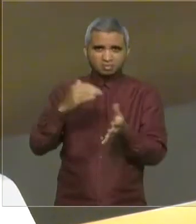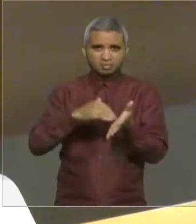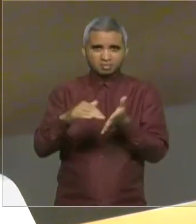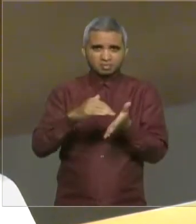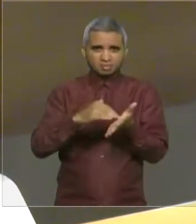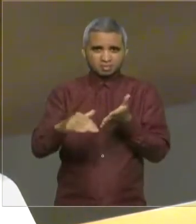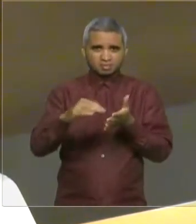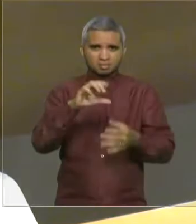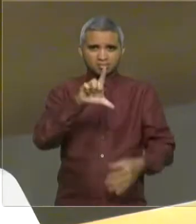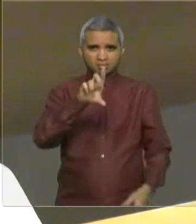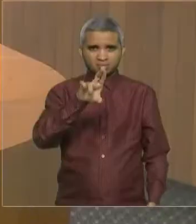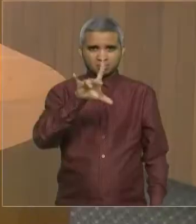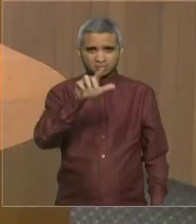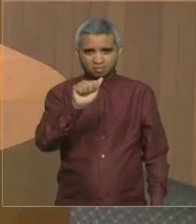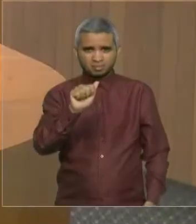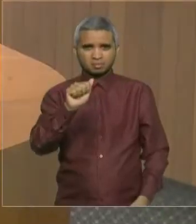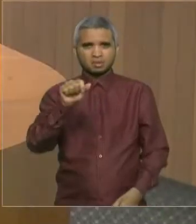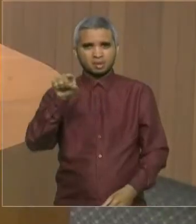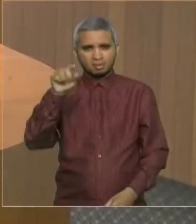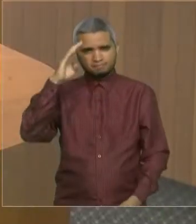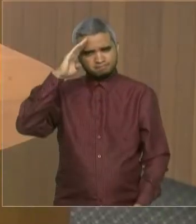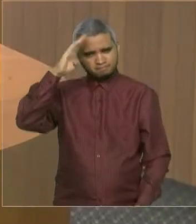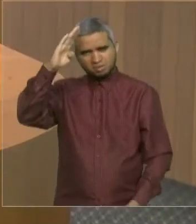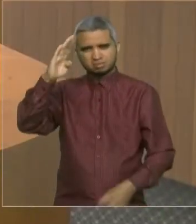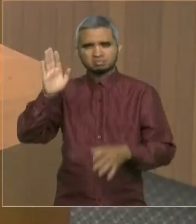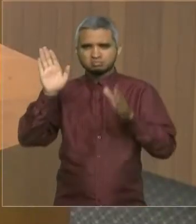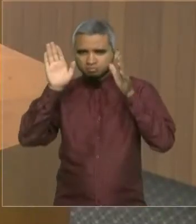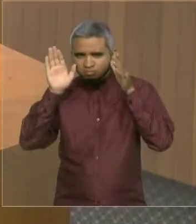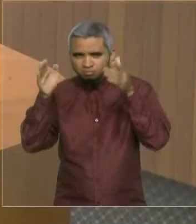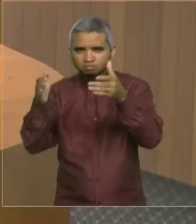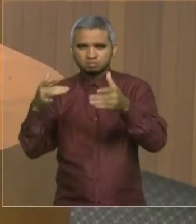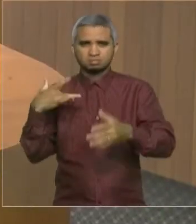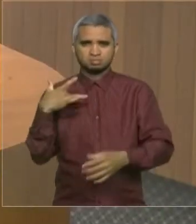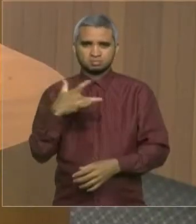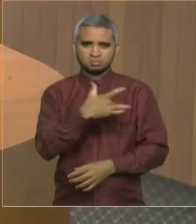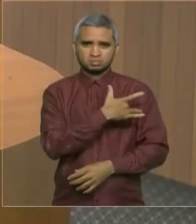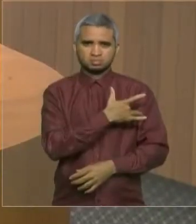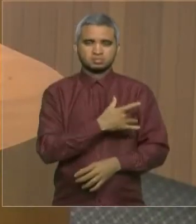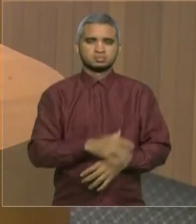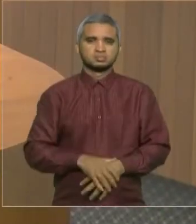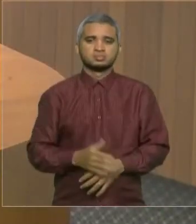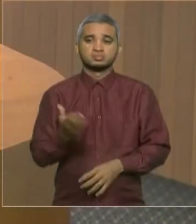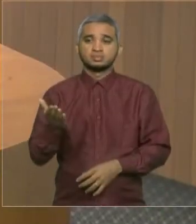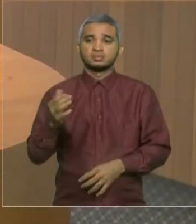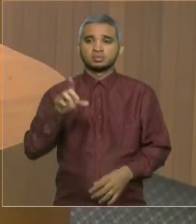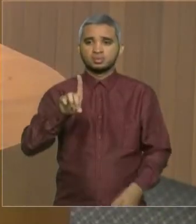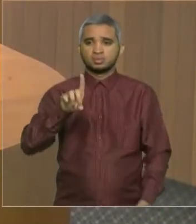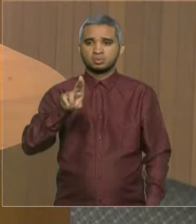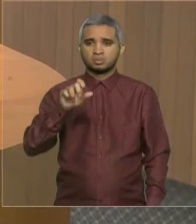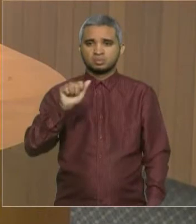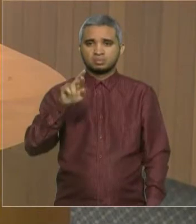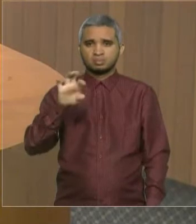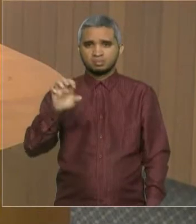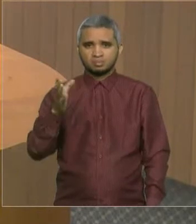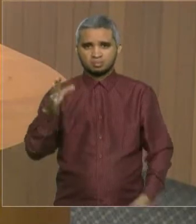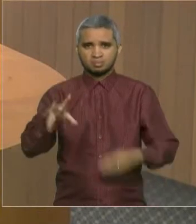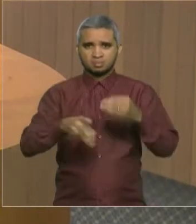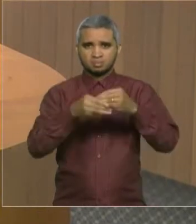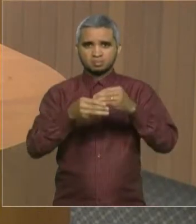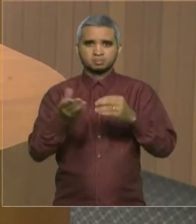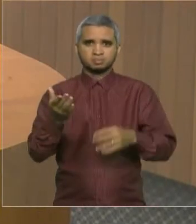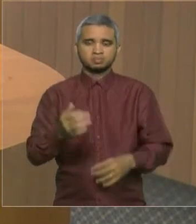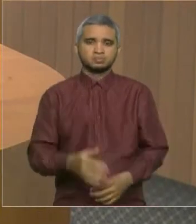prioridade. Parabéns. Deputado Neto. Tudo bem, deputado Duarte. Obrigado, deputada Helena. Eu gostaria aqui de fazer um breve